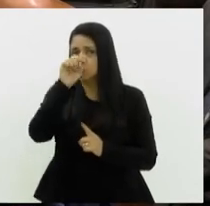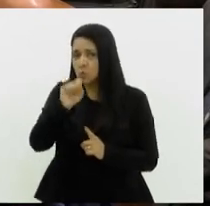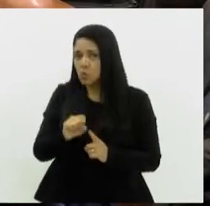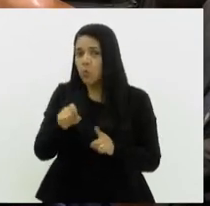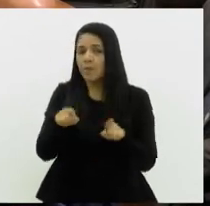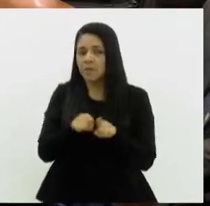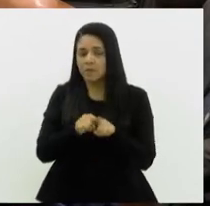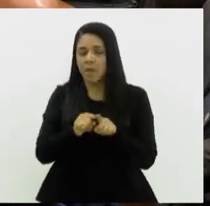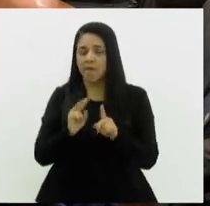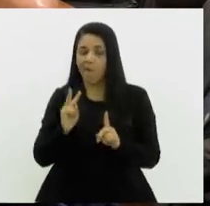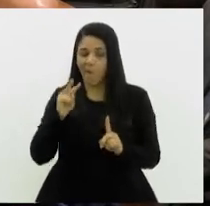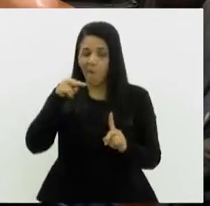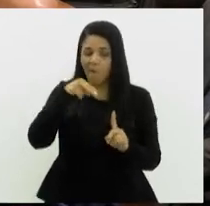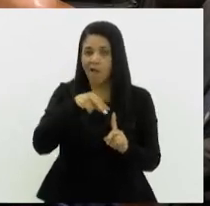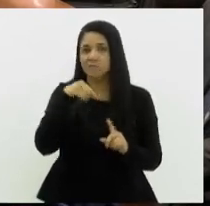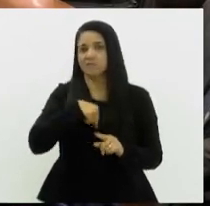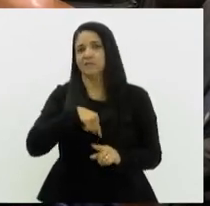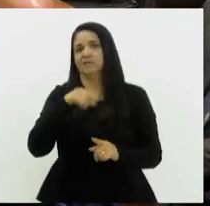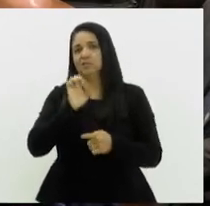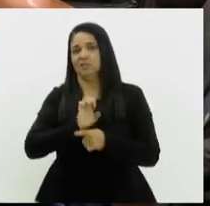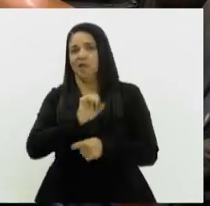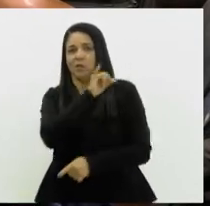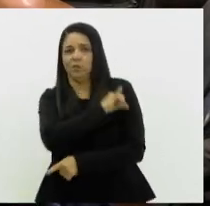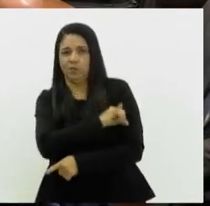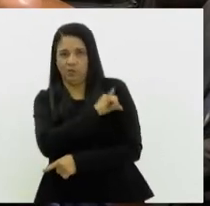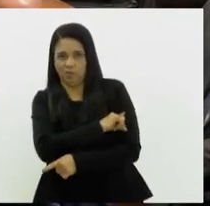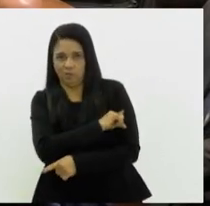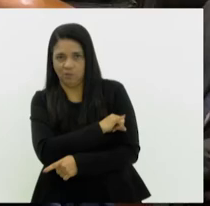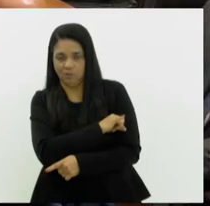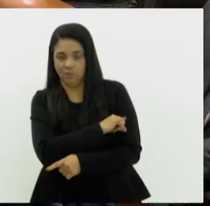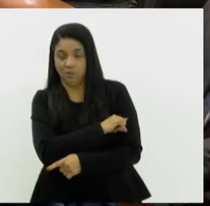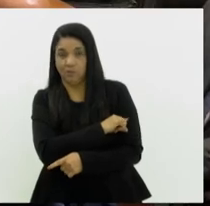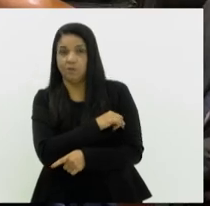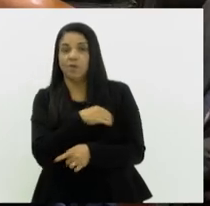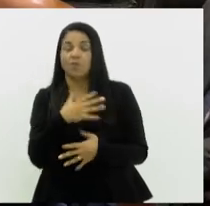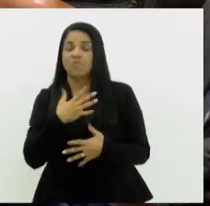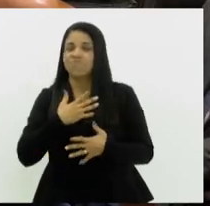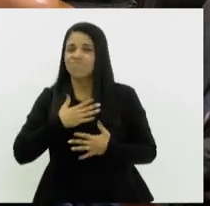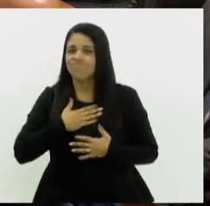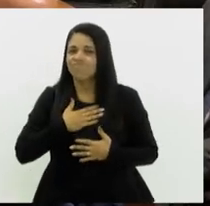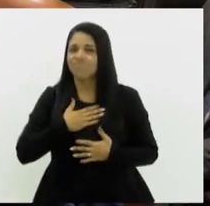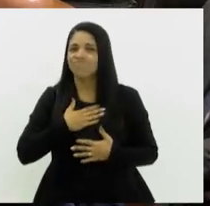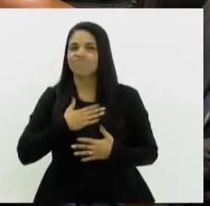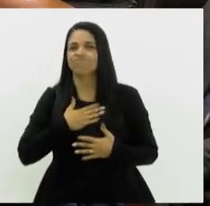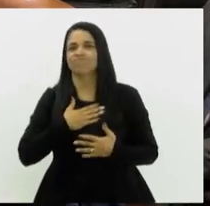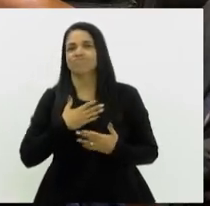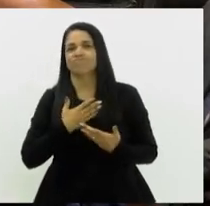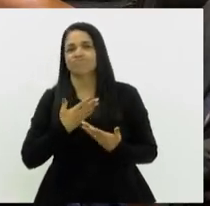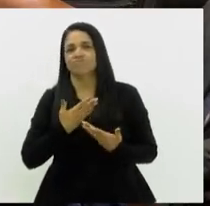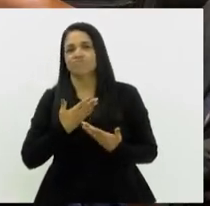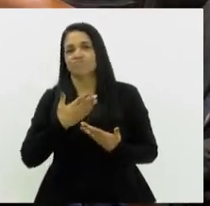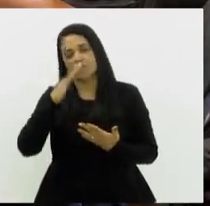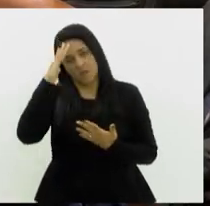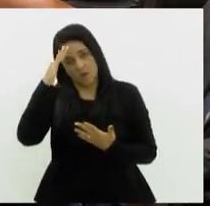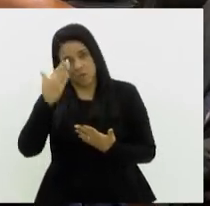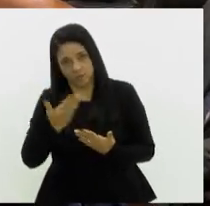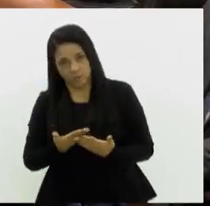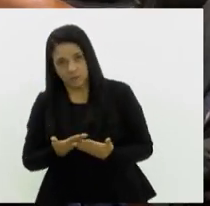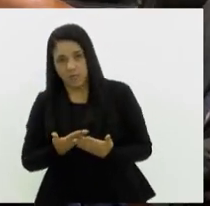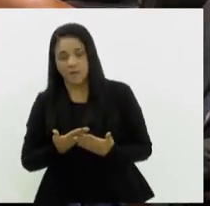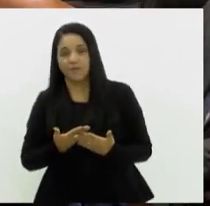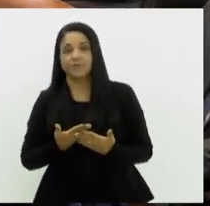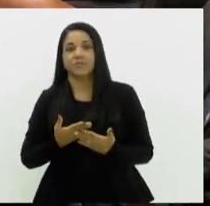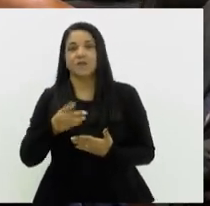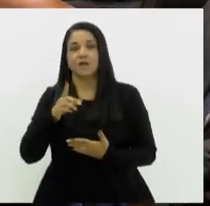estado do Rio de Janeiro. E eu gostaria muito que chegasse, e acredito que chegará, à